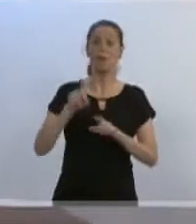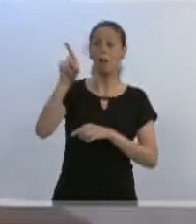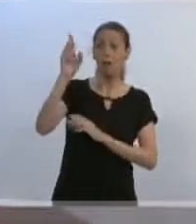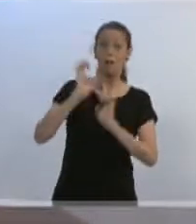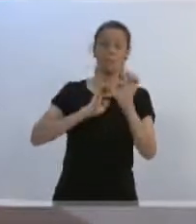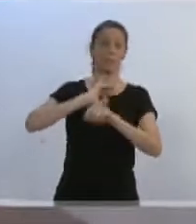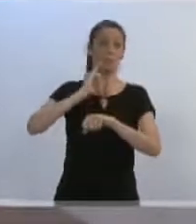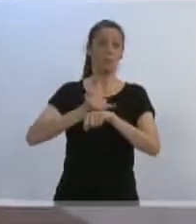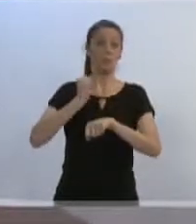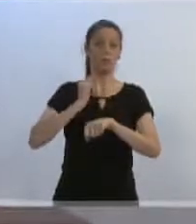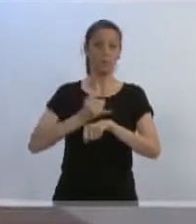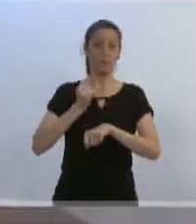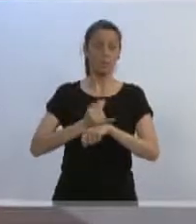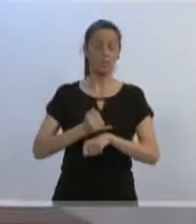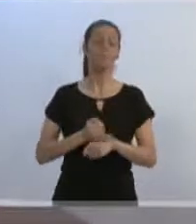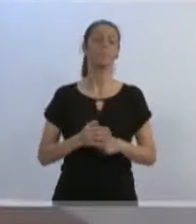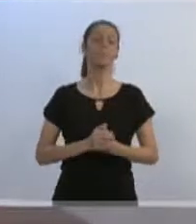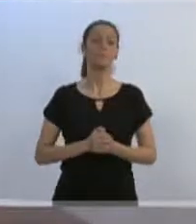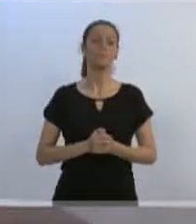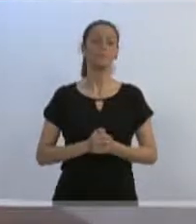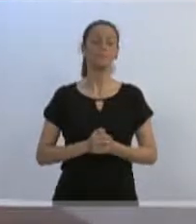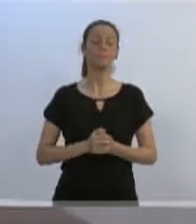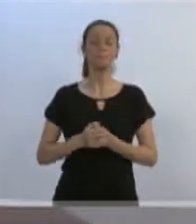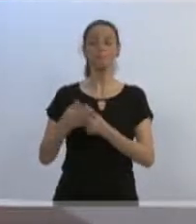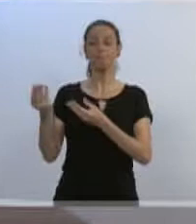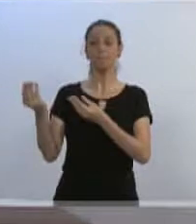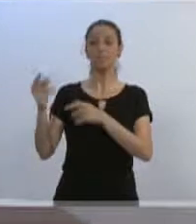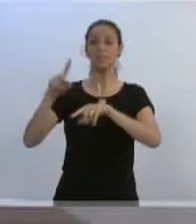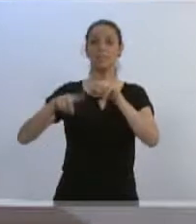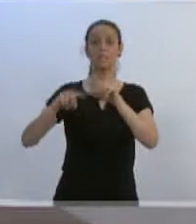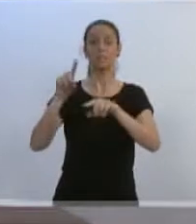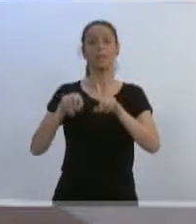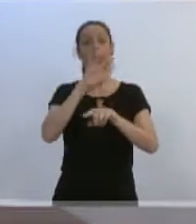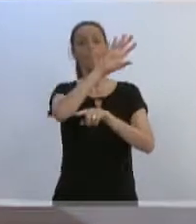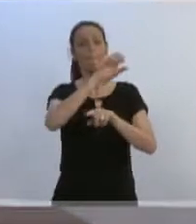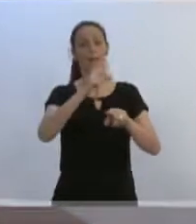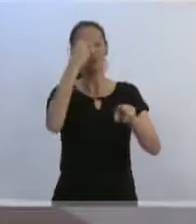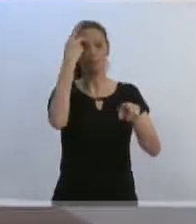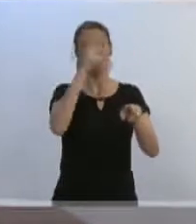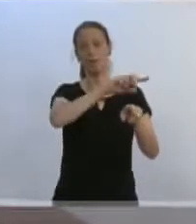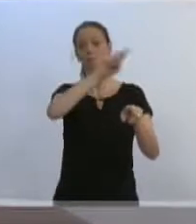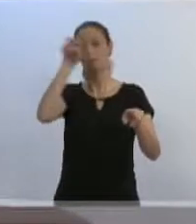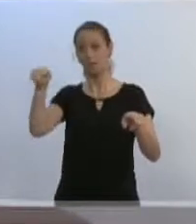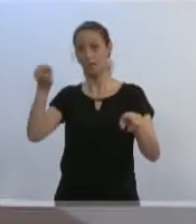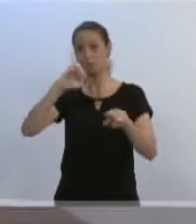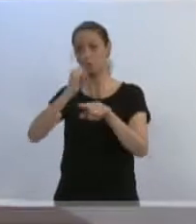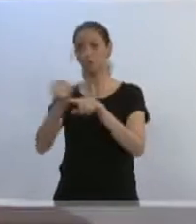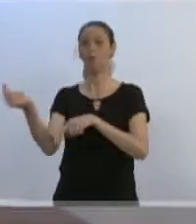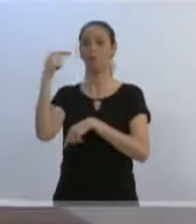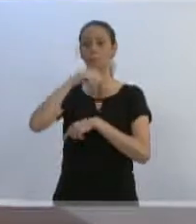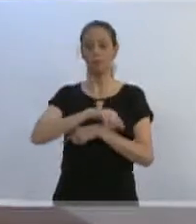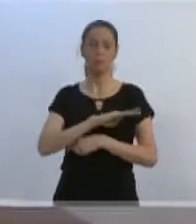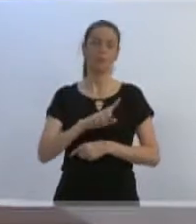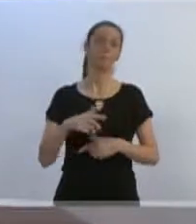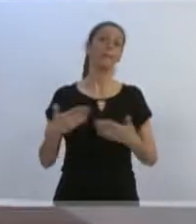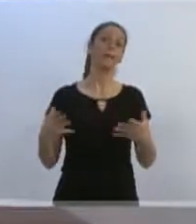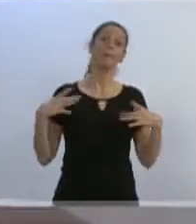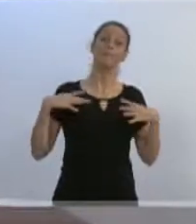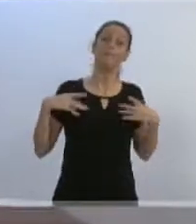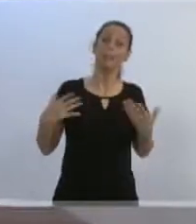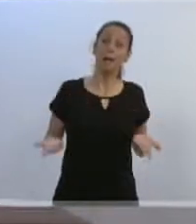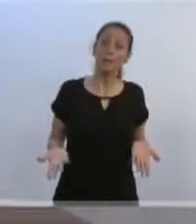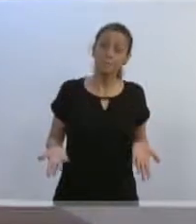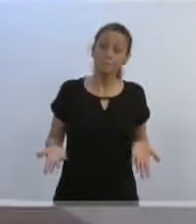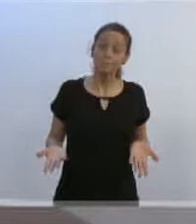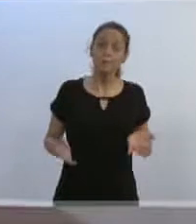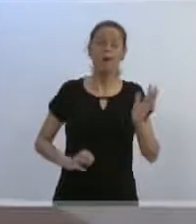e ela pega o rei do mate esse material de uma empresa de são paulo em função do feriado a